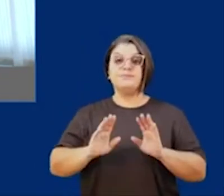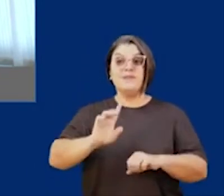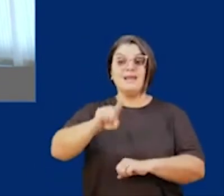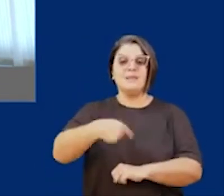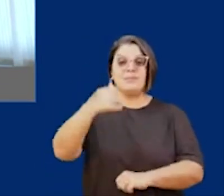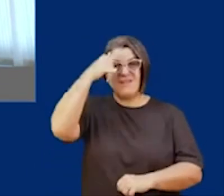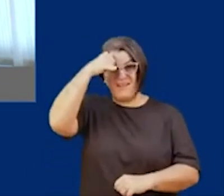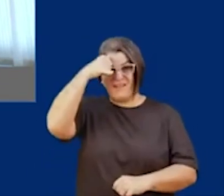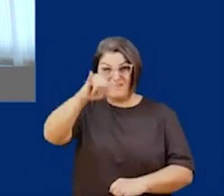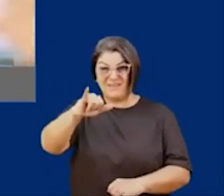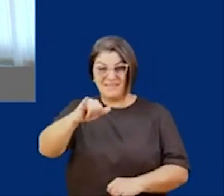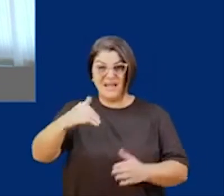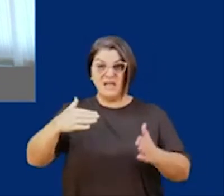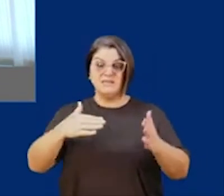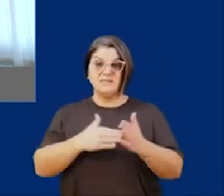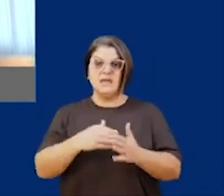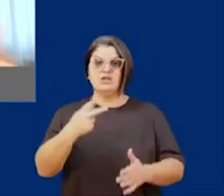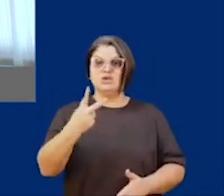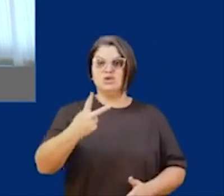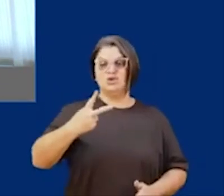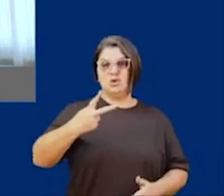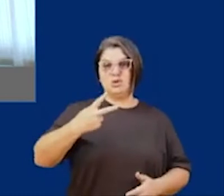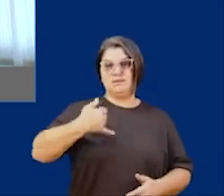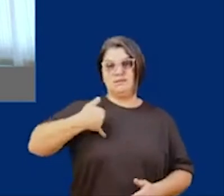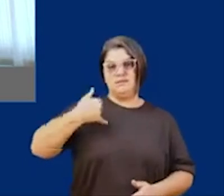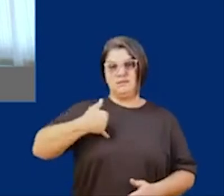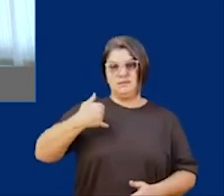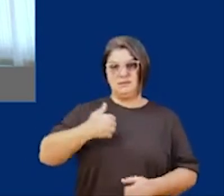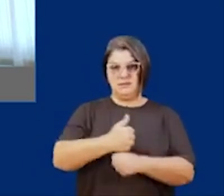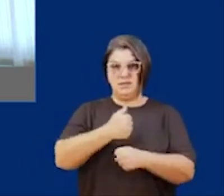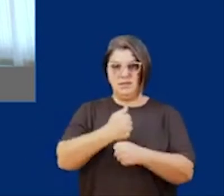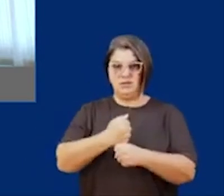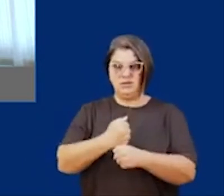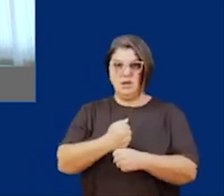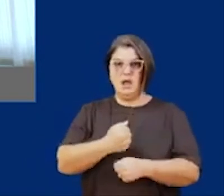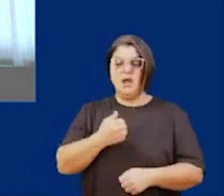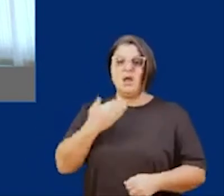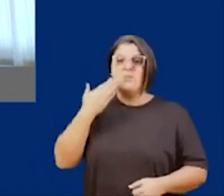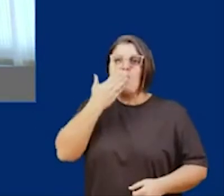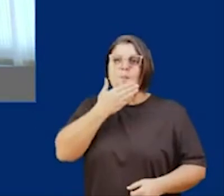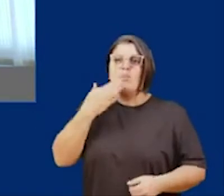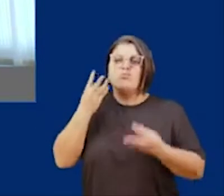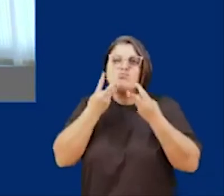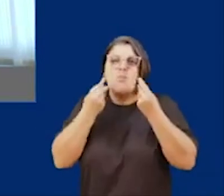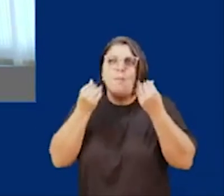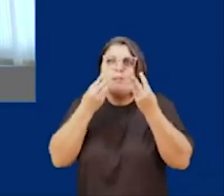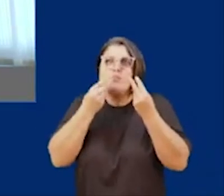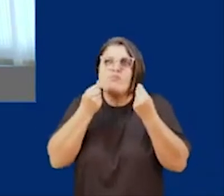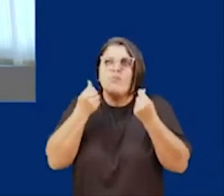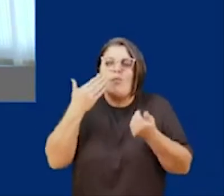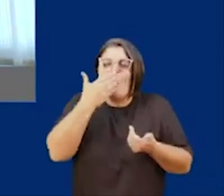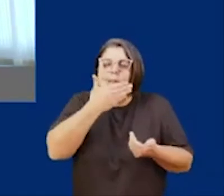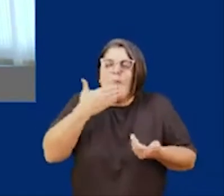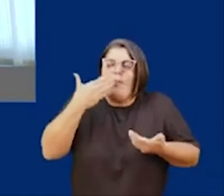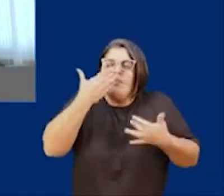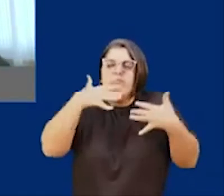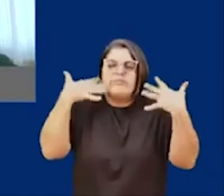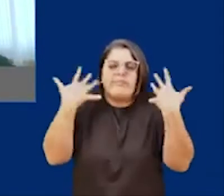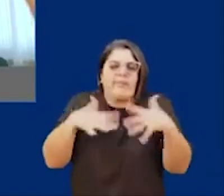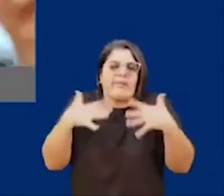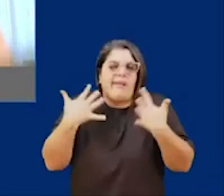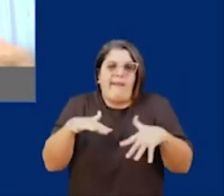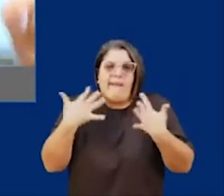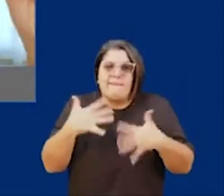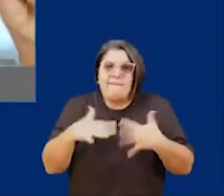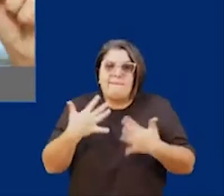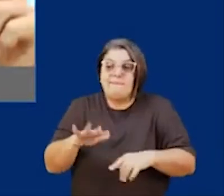vida porque, assim como o açúcar, ele tem um sabor muito doce. E ele é um daqueles alimentos que ajuda a